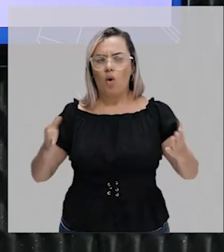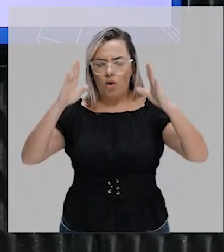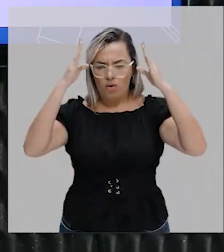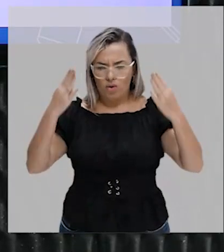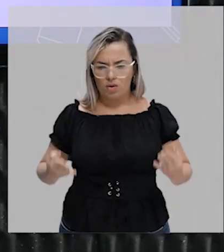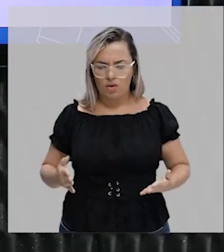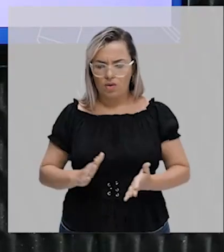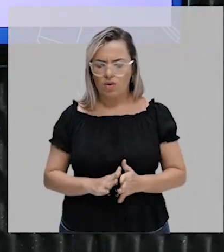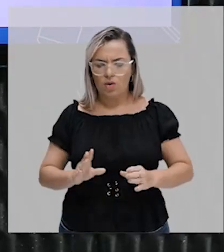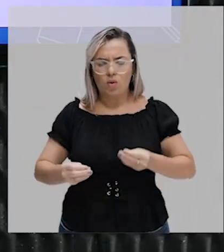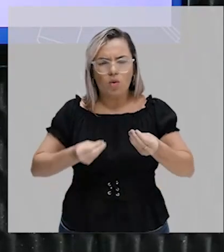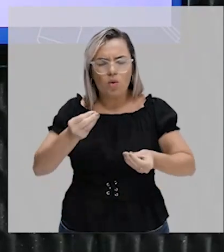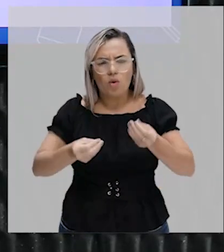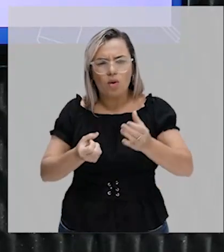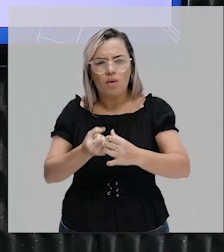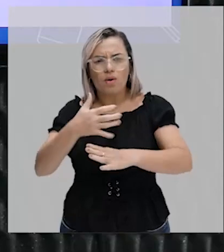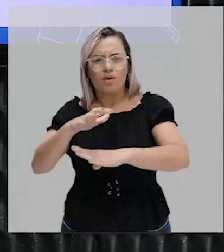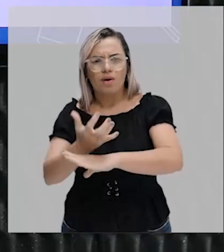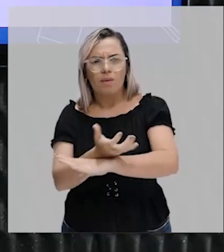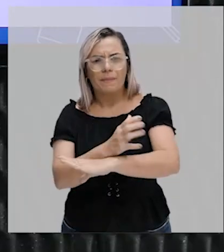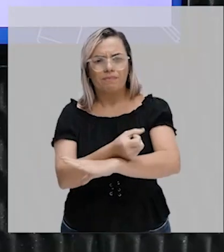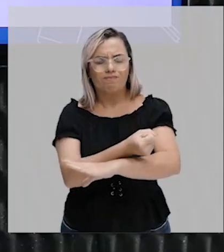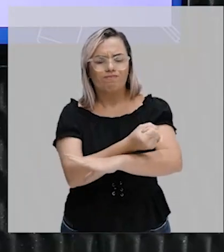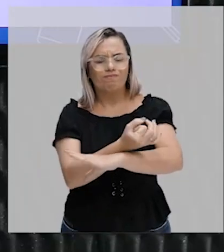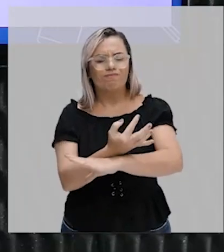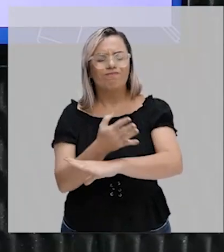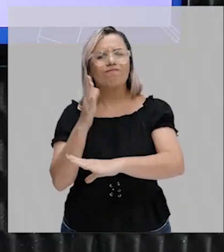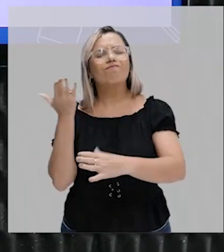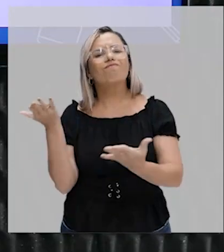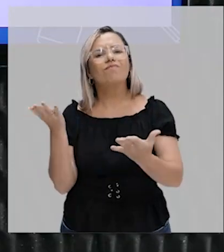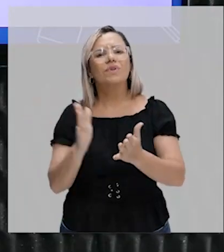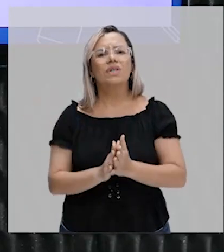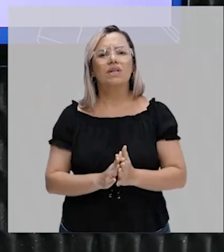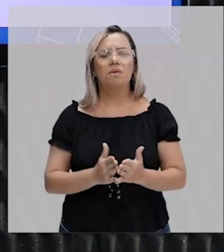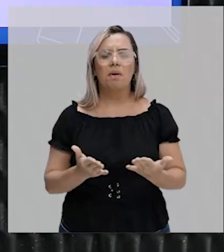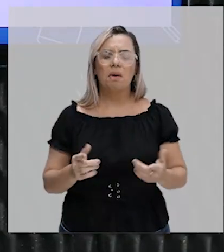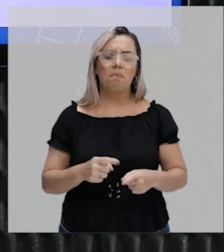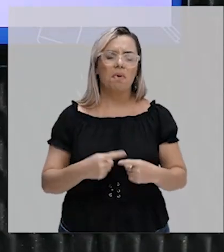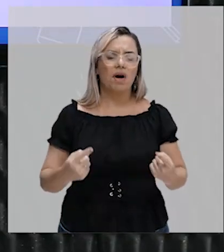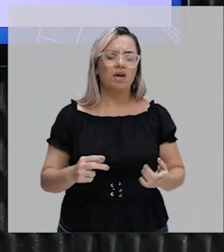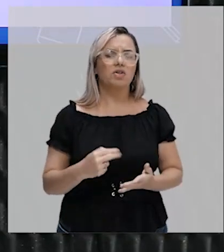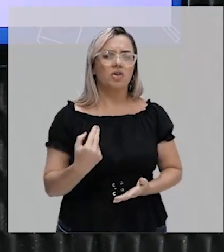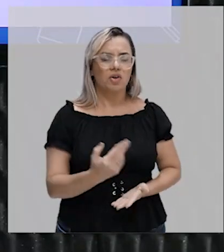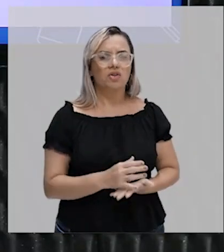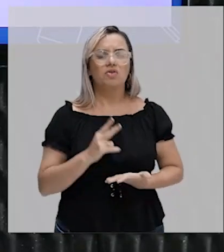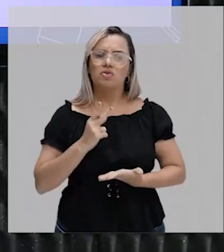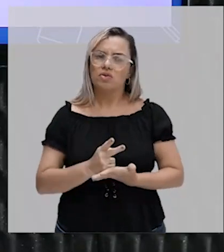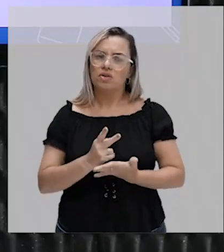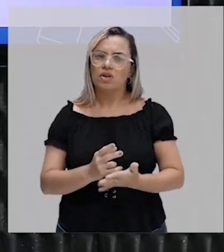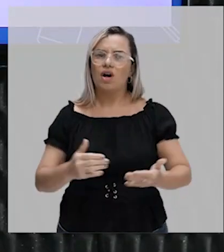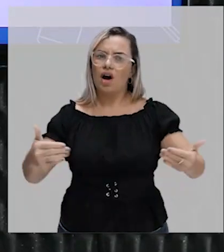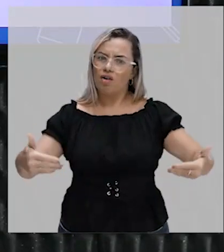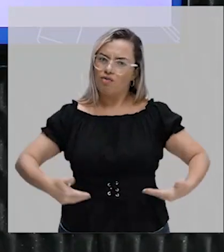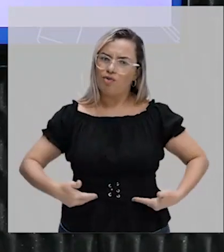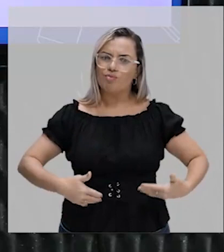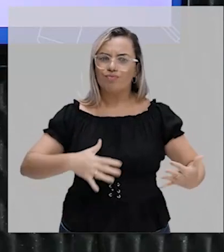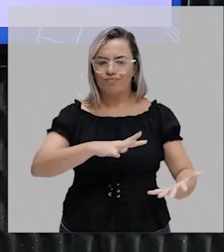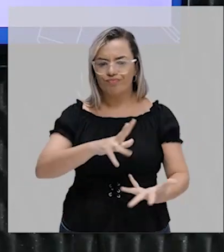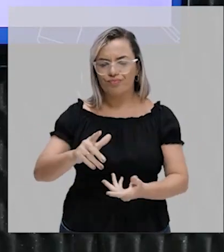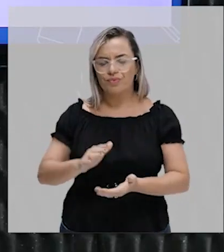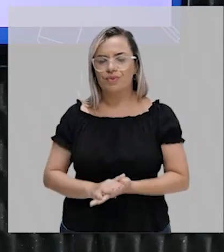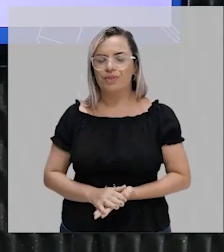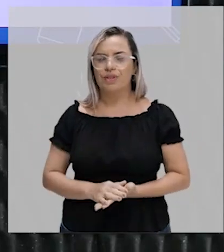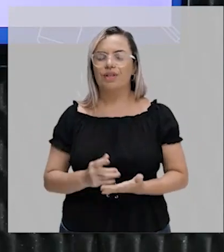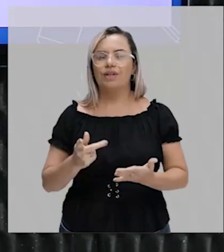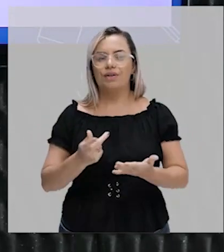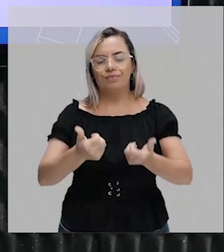dizendo que ela aumentou a produtividade agrícola. De fato. Mas nós temos a fome no mundo. E aí? Então ela falhou? É, ela falhou, porque a partir